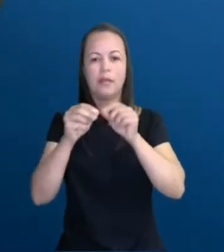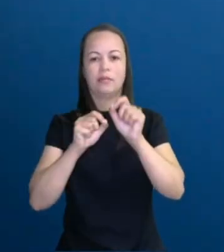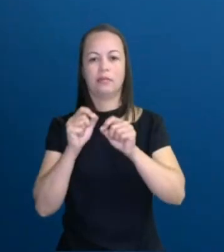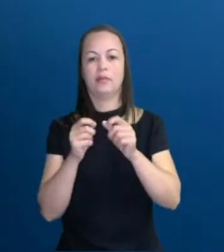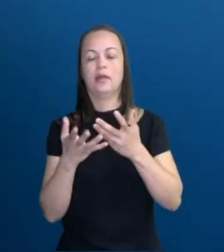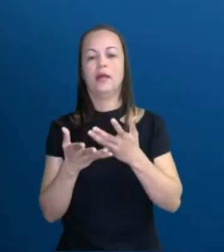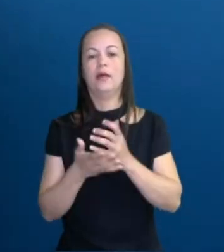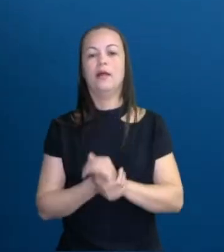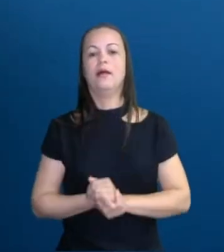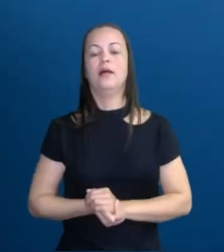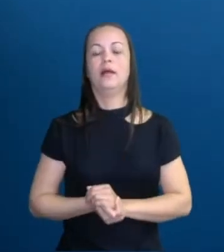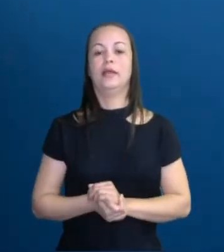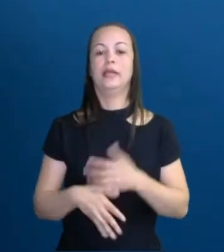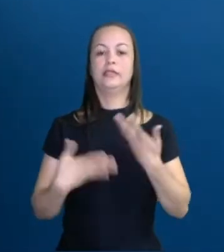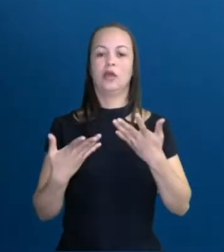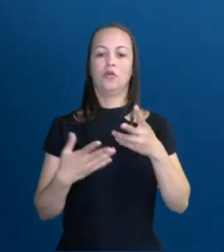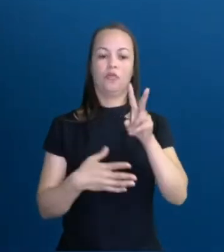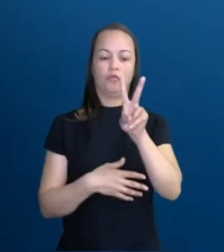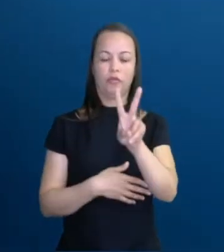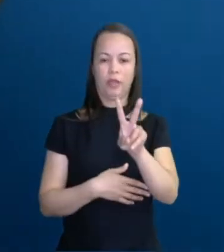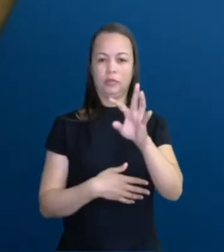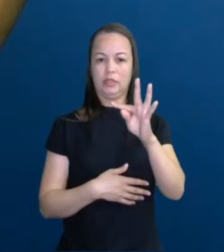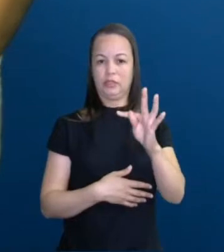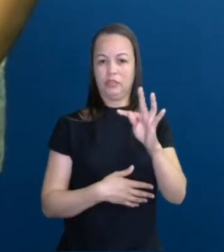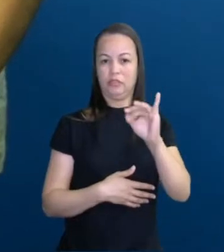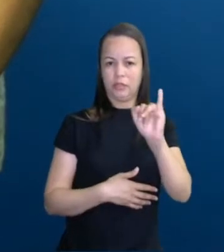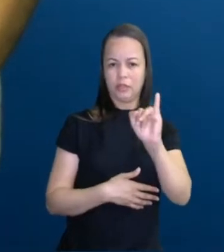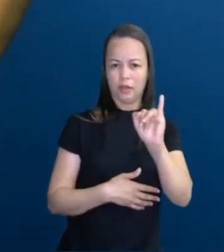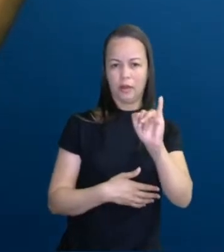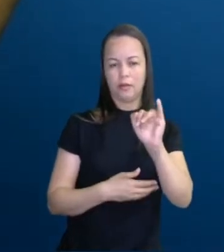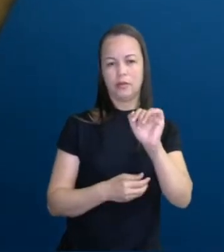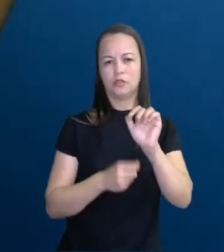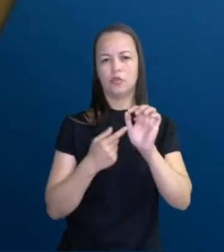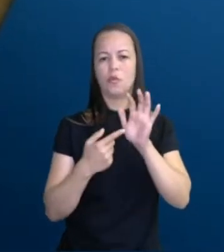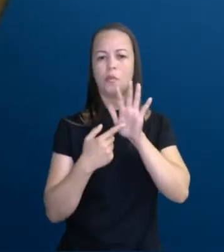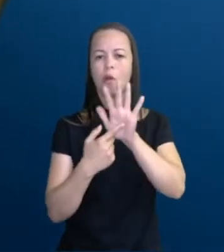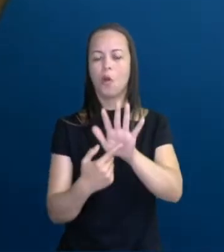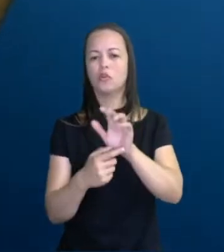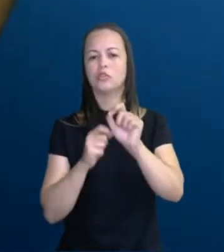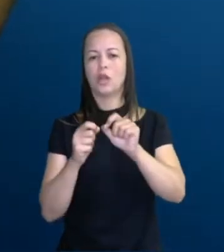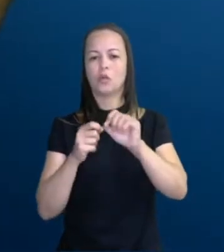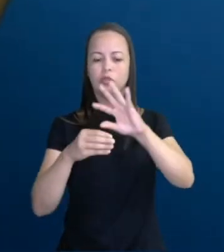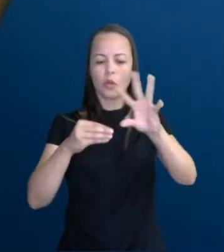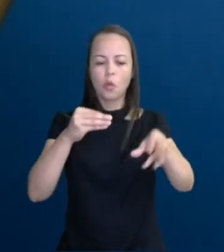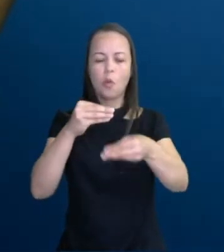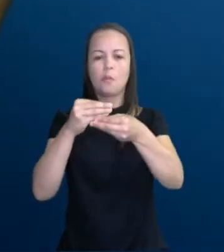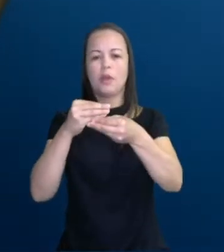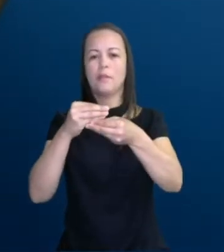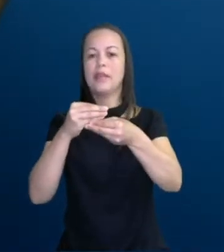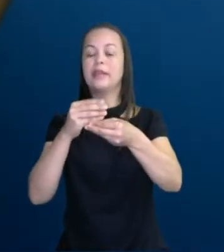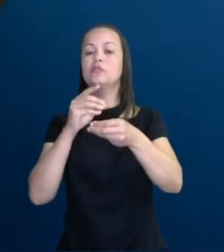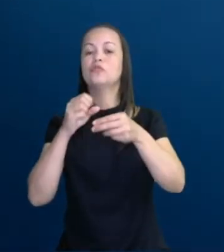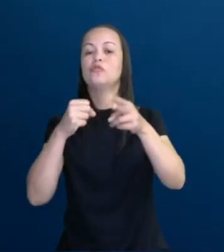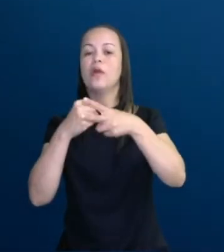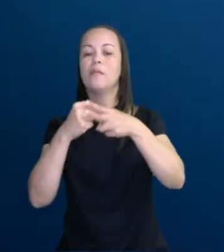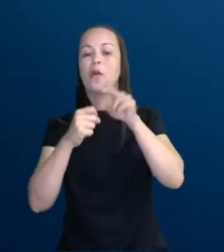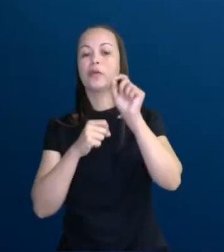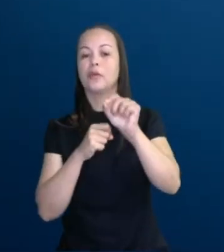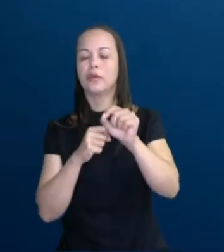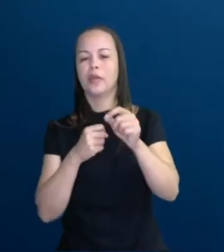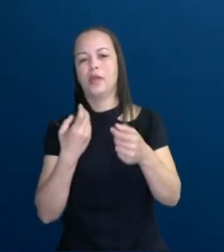algo. Então, está aqui o verbo transitivo indireto e está aqui, ó, o seu complemento verbal, que é o